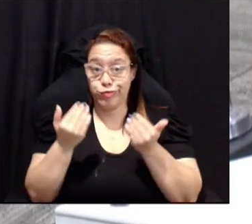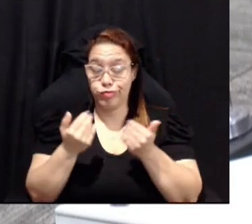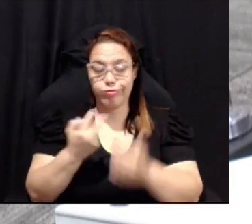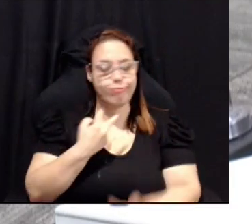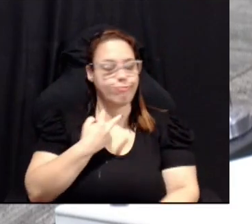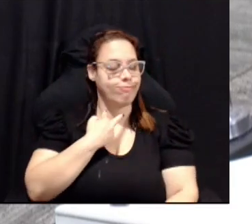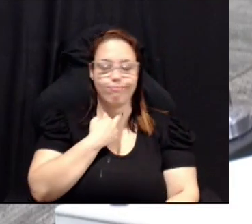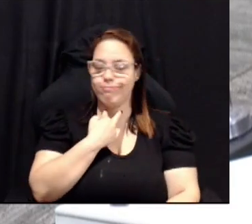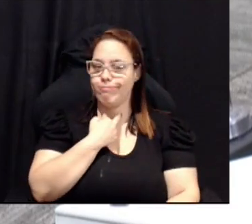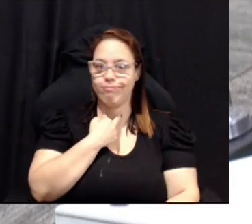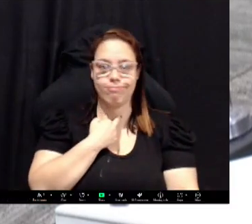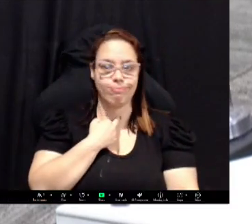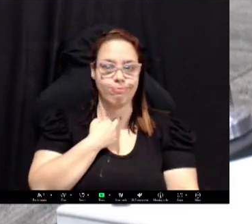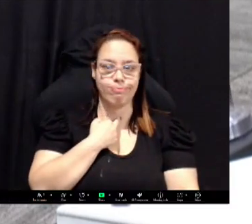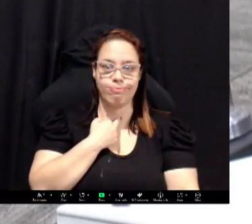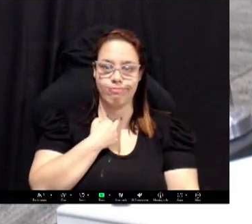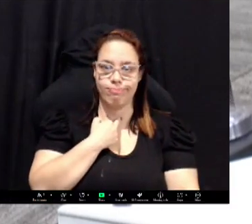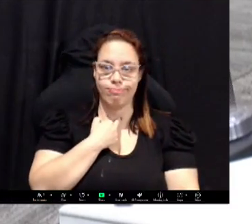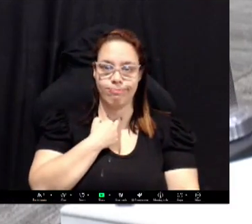deixar com que